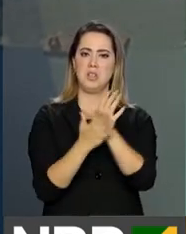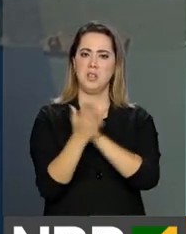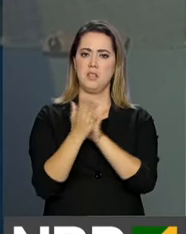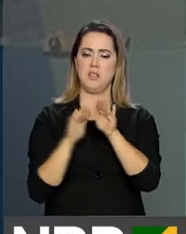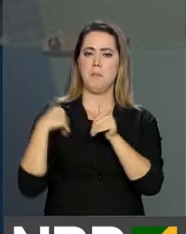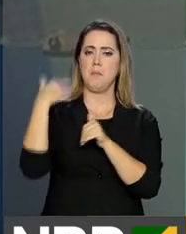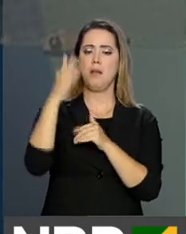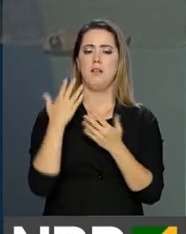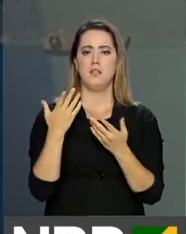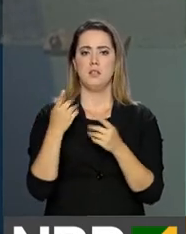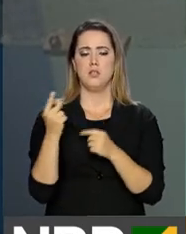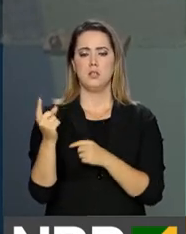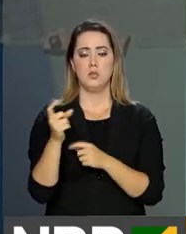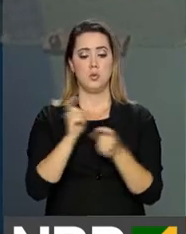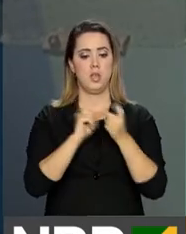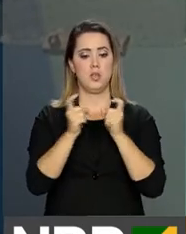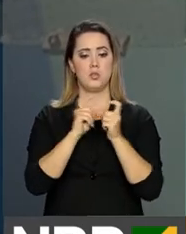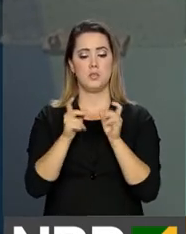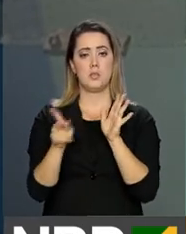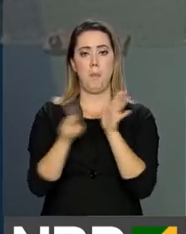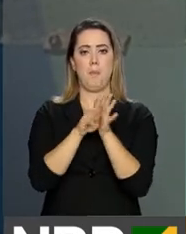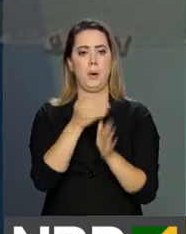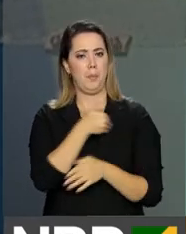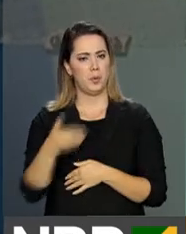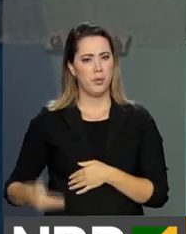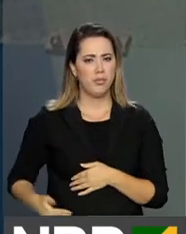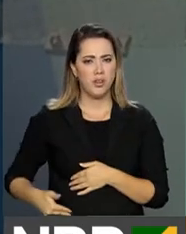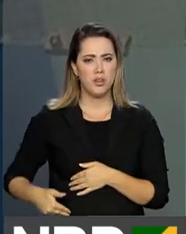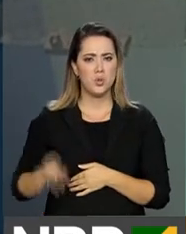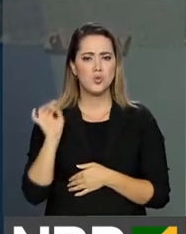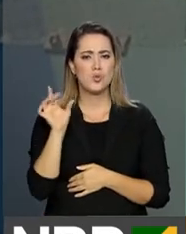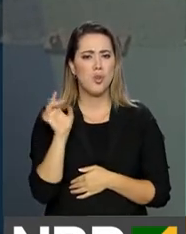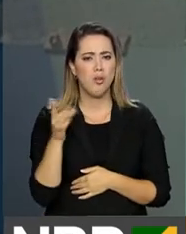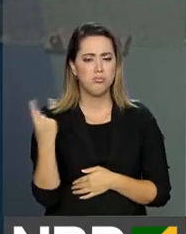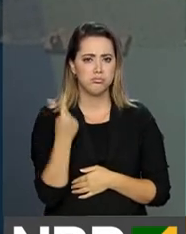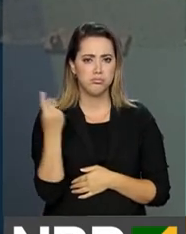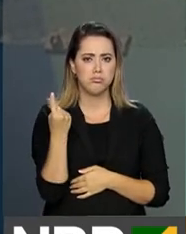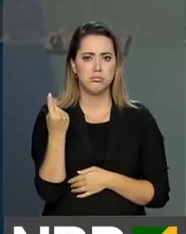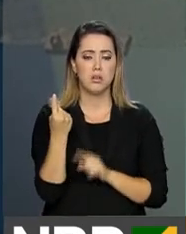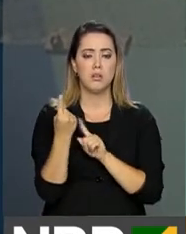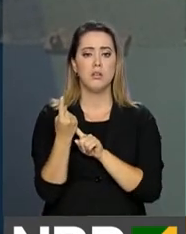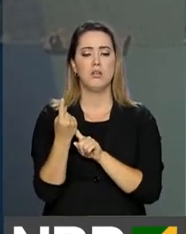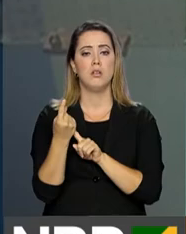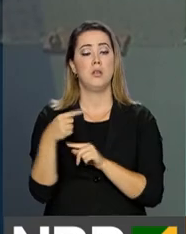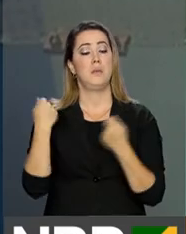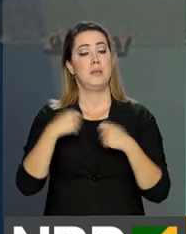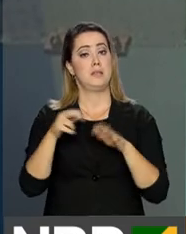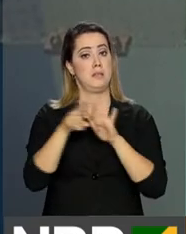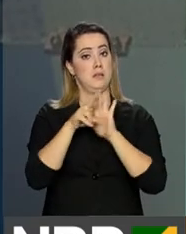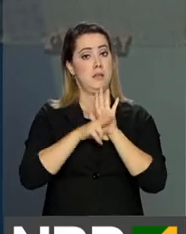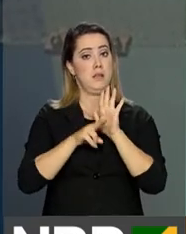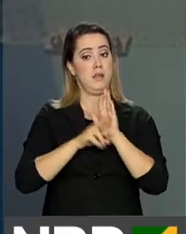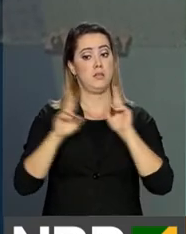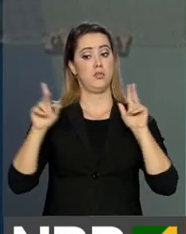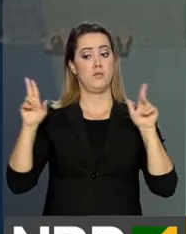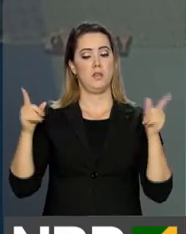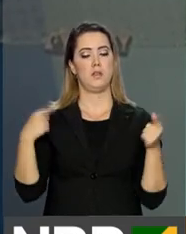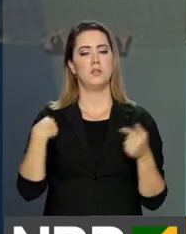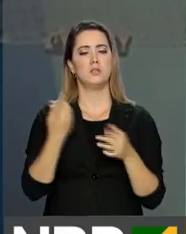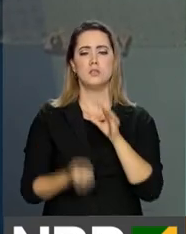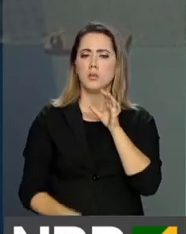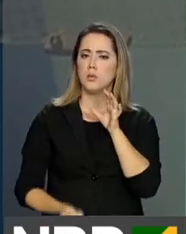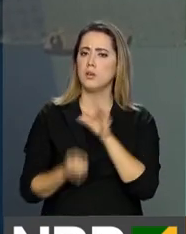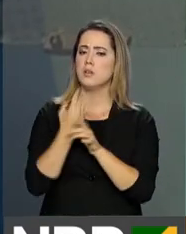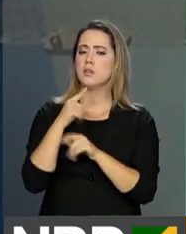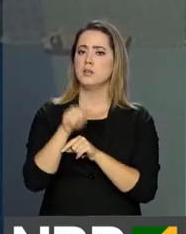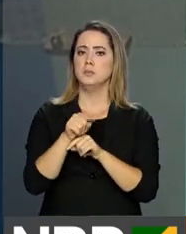administração direta. Ao longo do tempo, percebeu-se que era preciso flexibilizar um pouco as regras da administração direta, e daí criaram-se